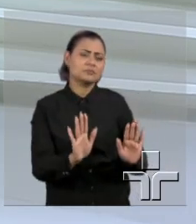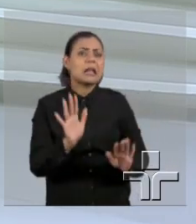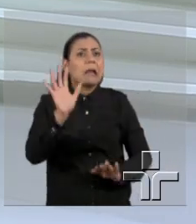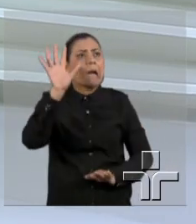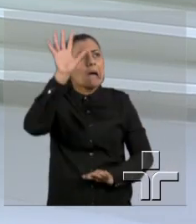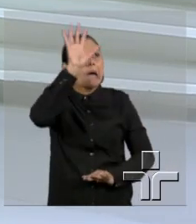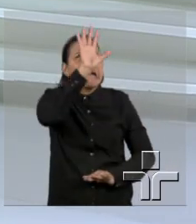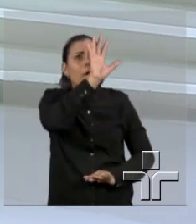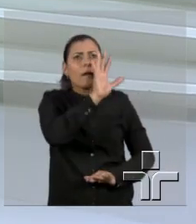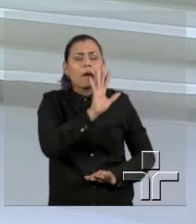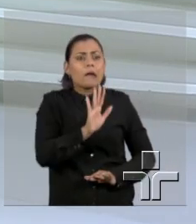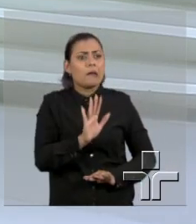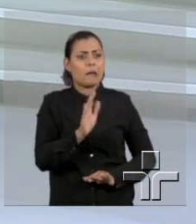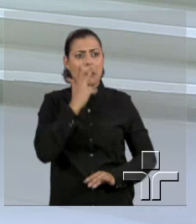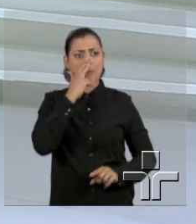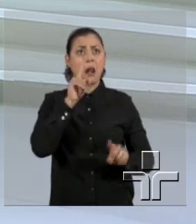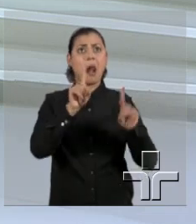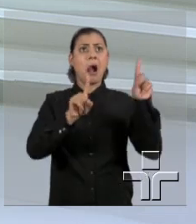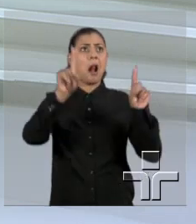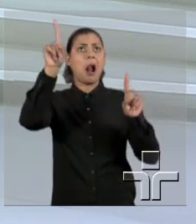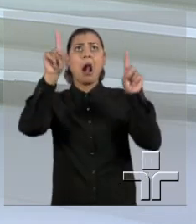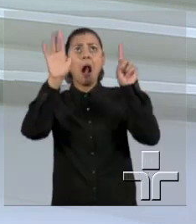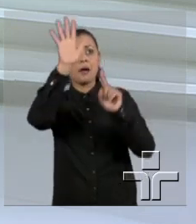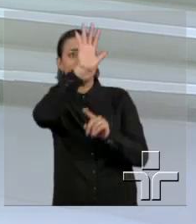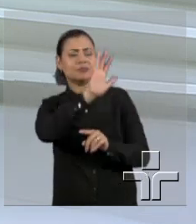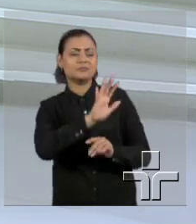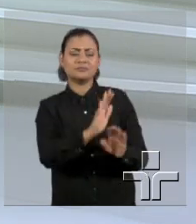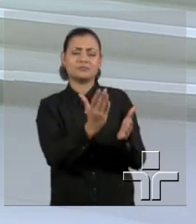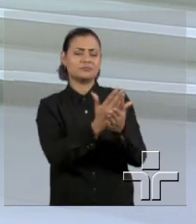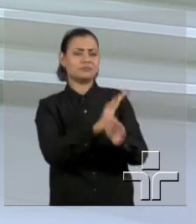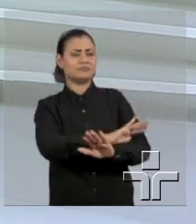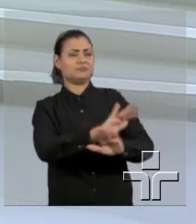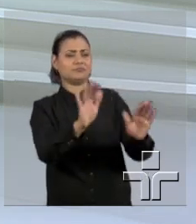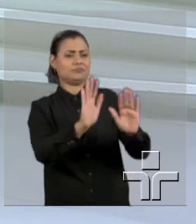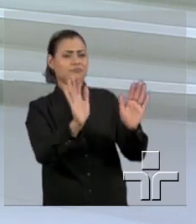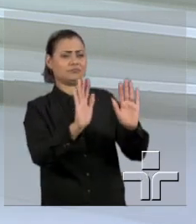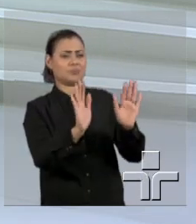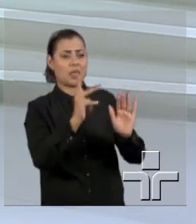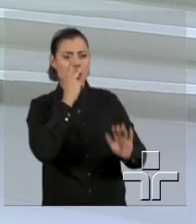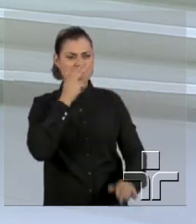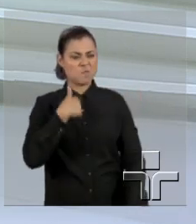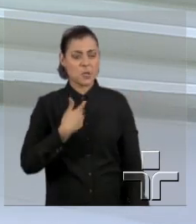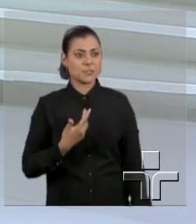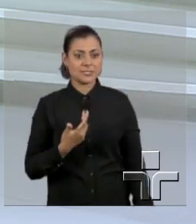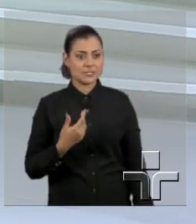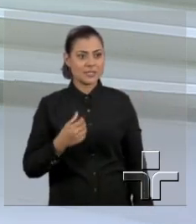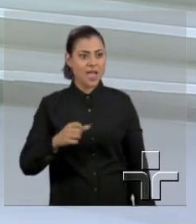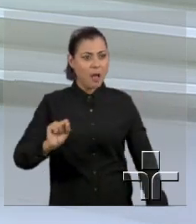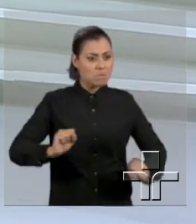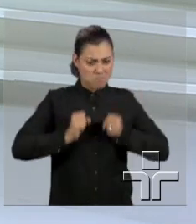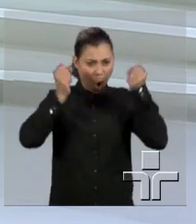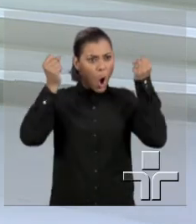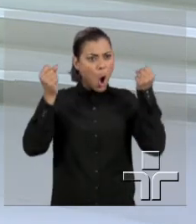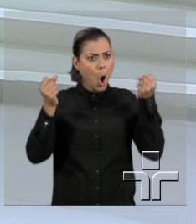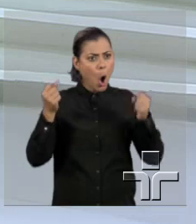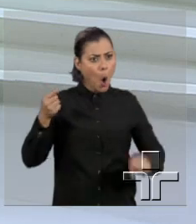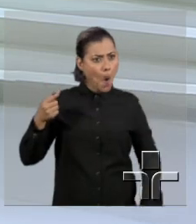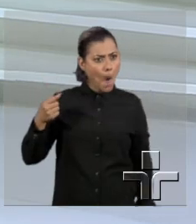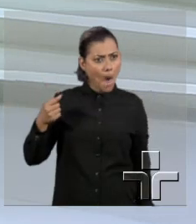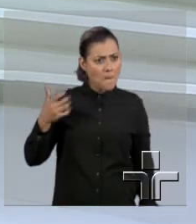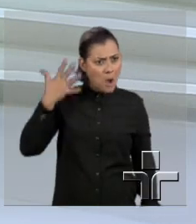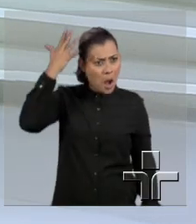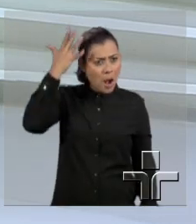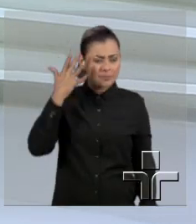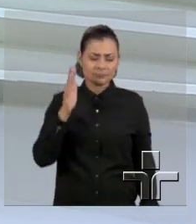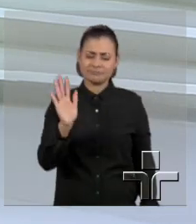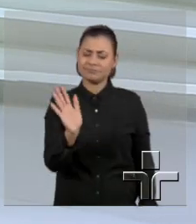se esse antagonismo sectário, acirrado, raivoso até, né, predatório,